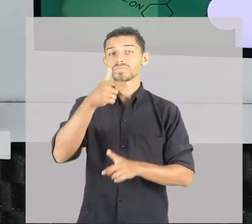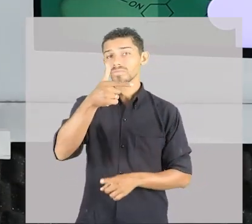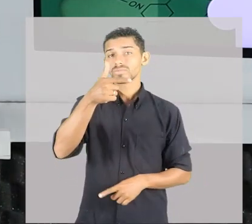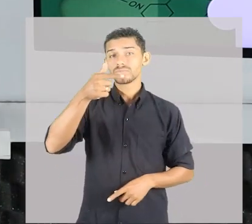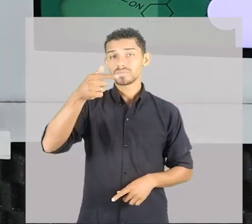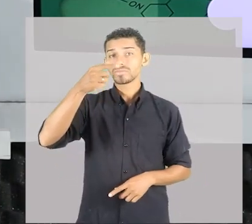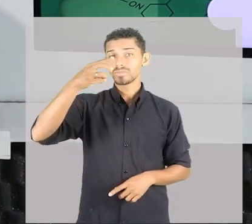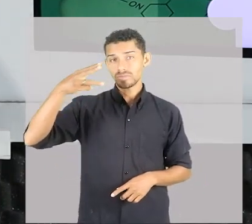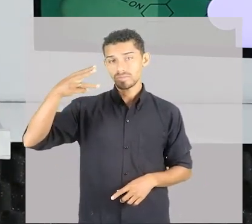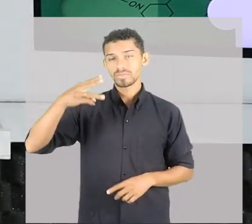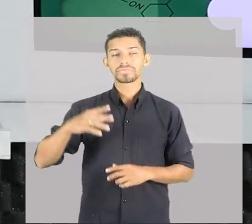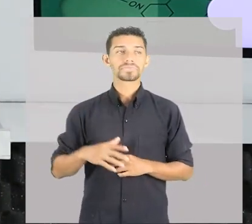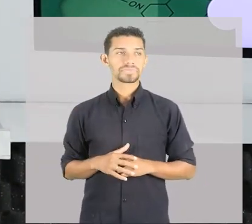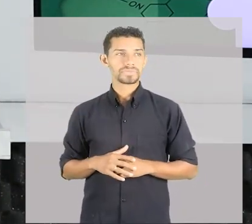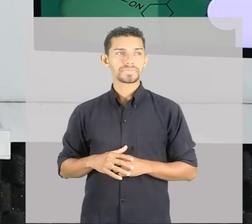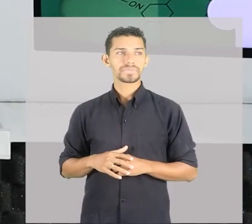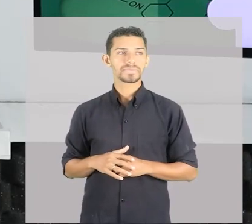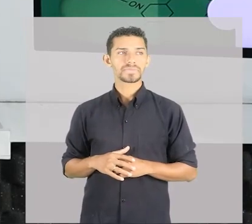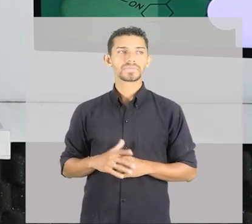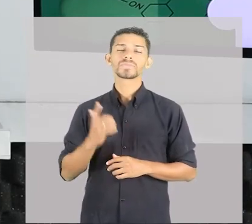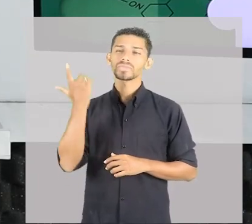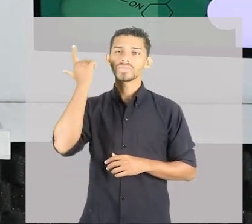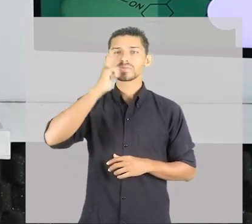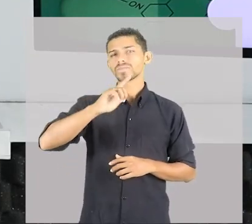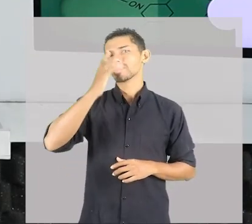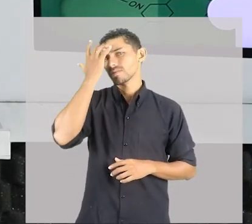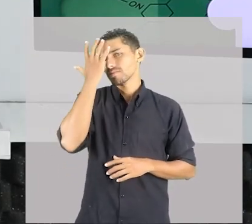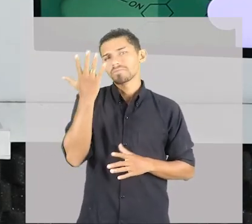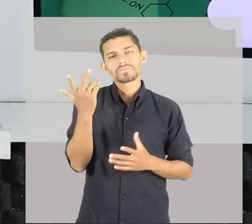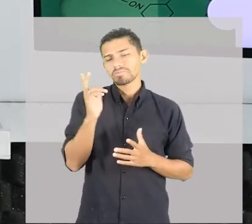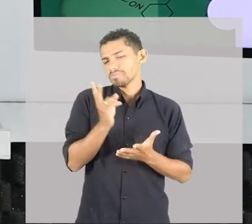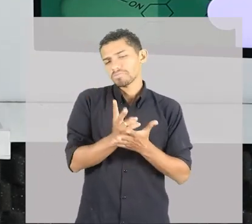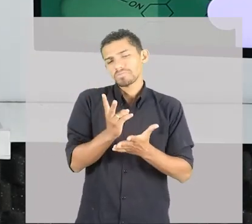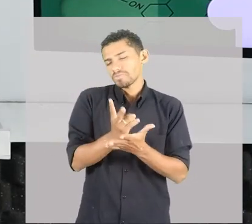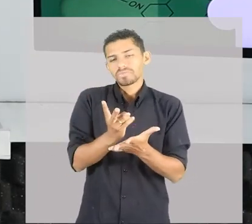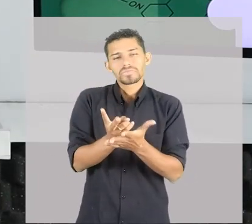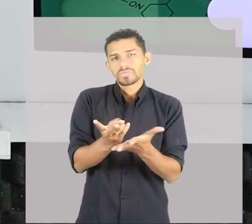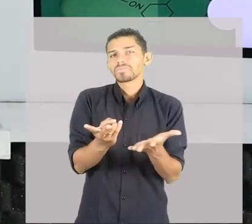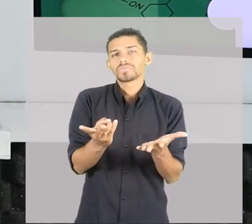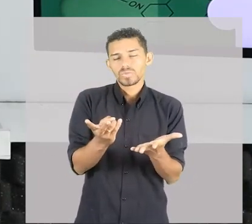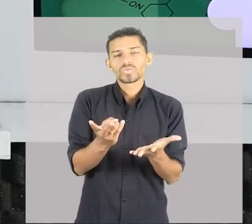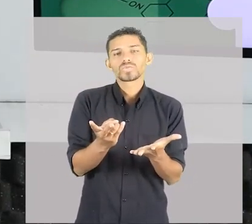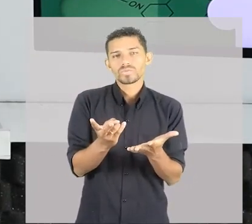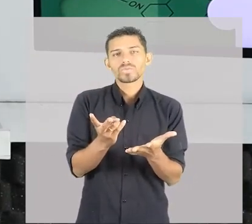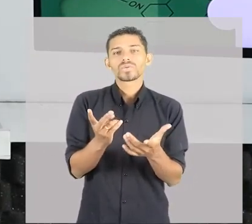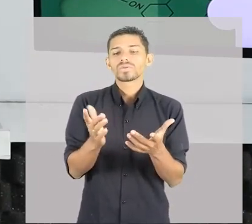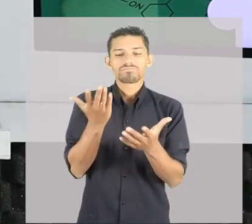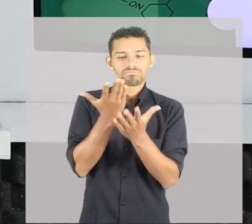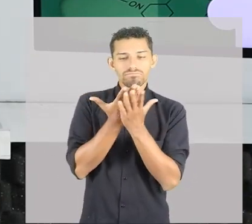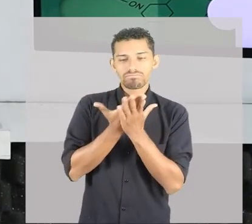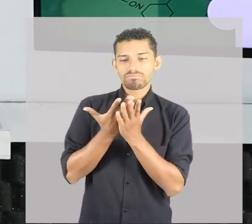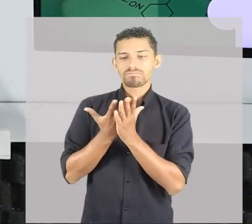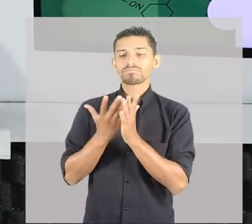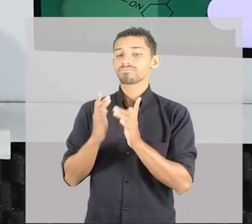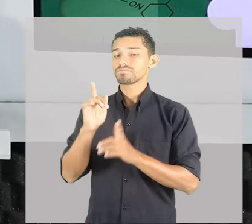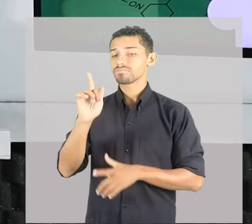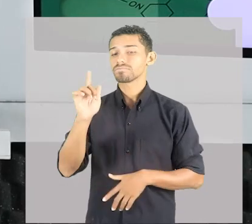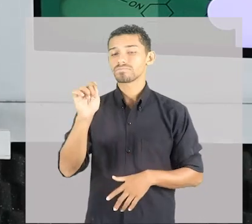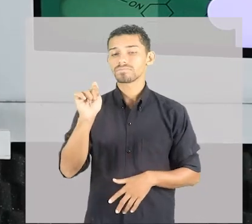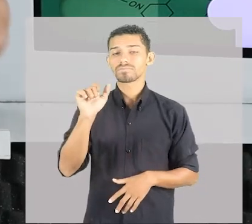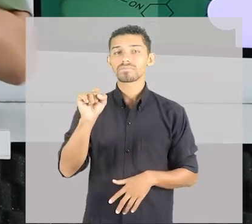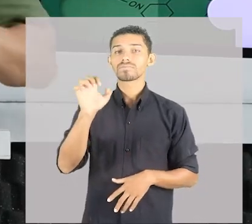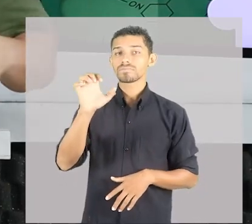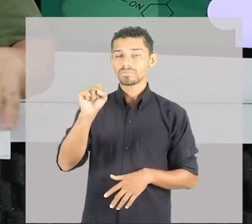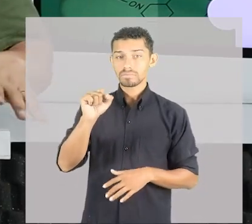273 É esse aqui é uma das contas mais comuns que você vai encontrar nesse estudo aí dos gases na parte de transformação